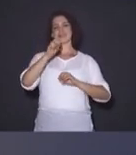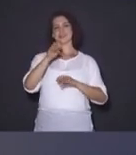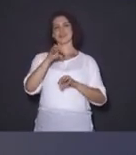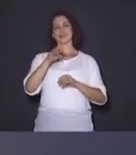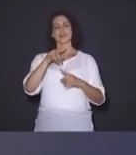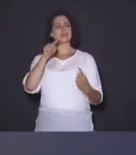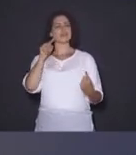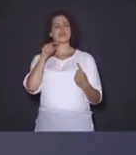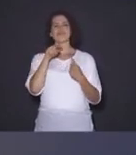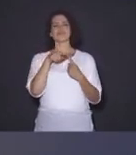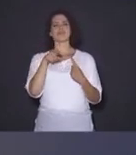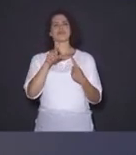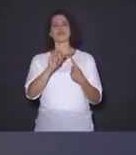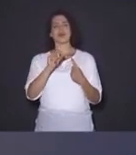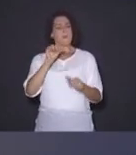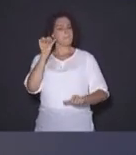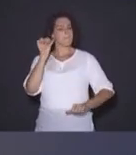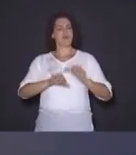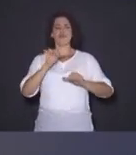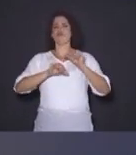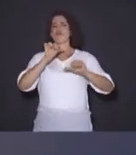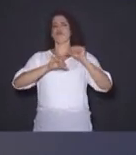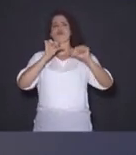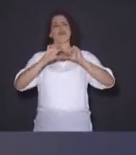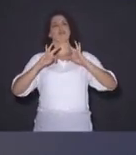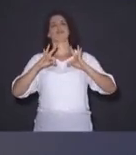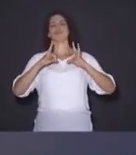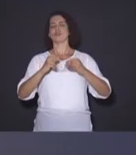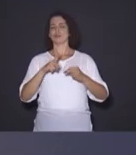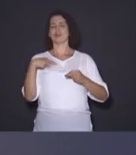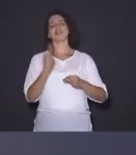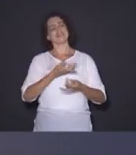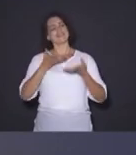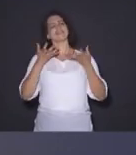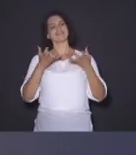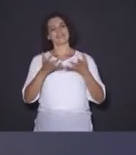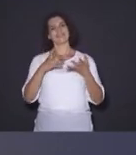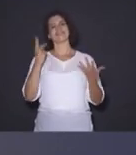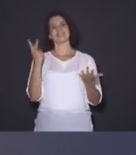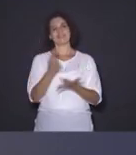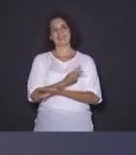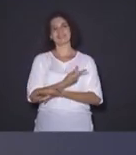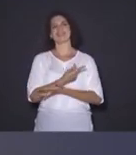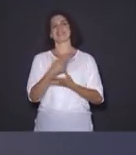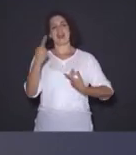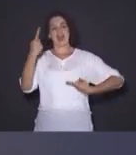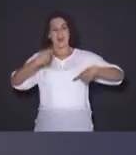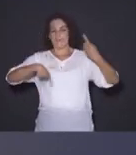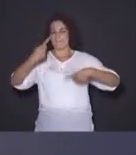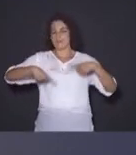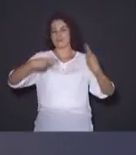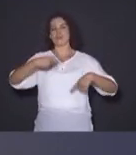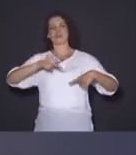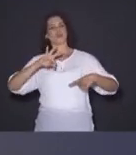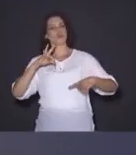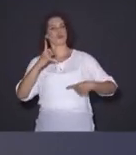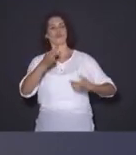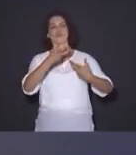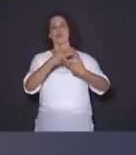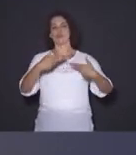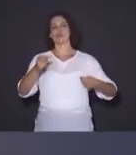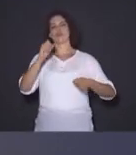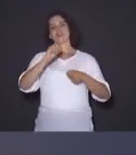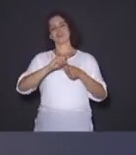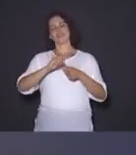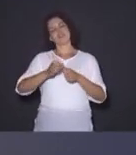perspectiva de remix total que é o que a gente quer que aconteça com essas polêmicas e com todas as ações que acontecem dentro